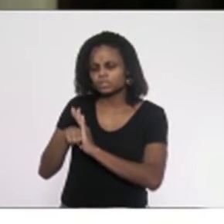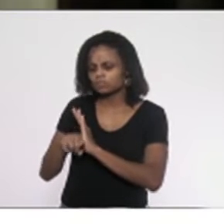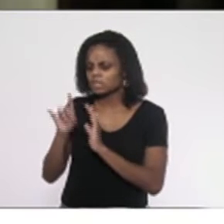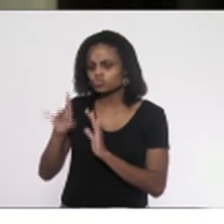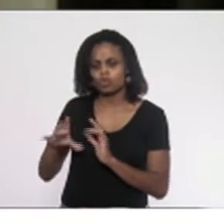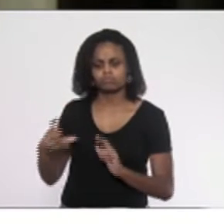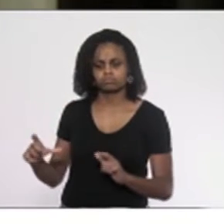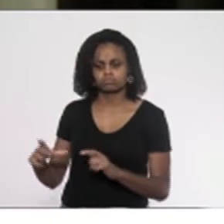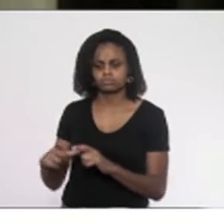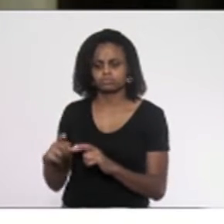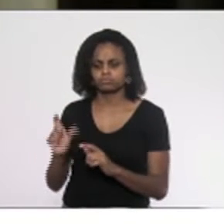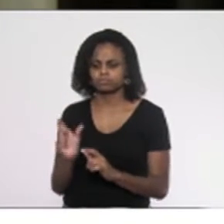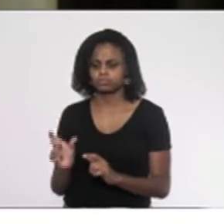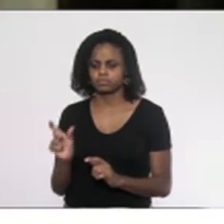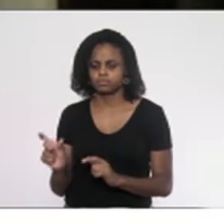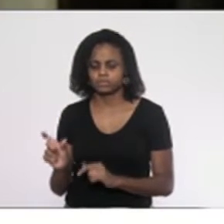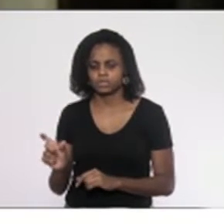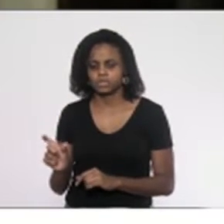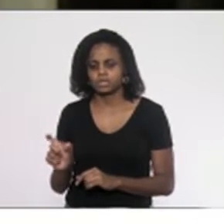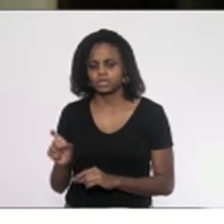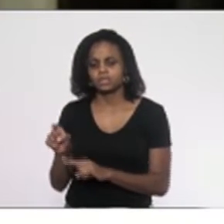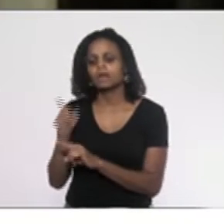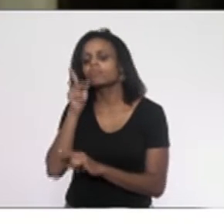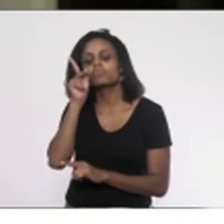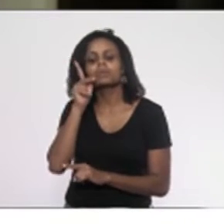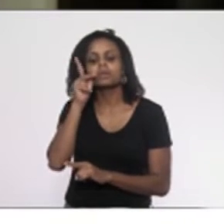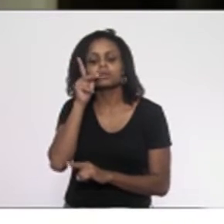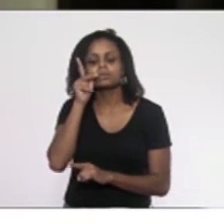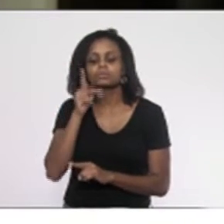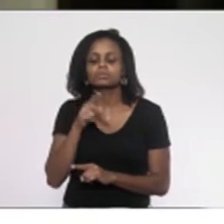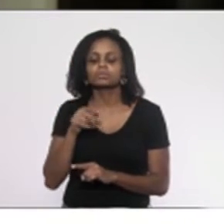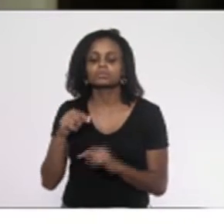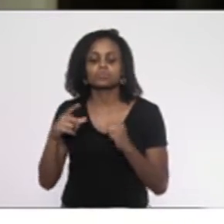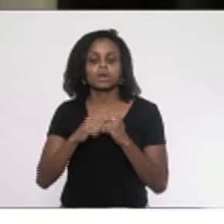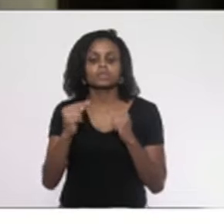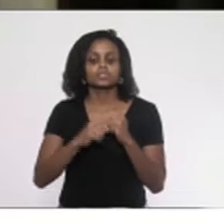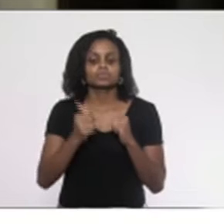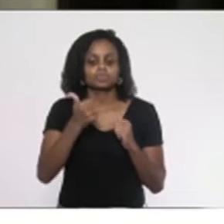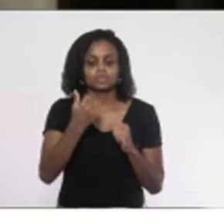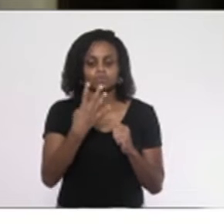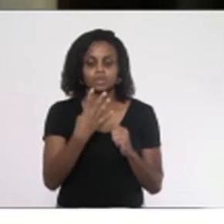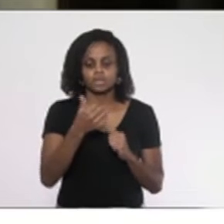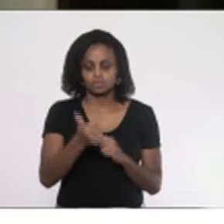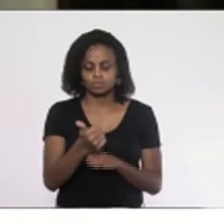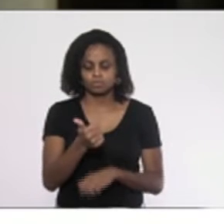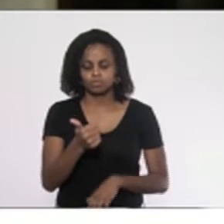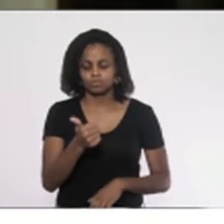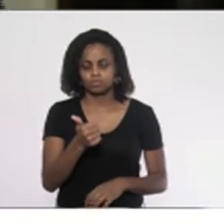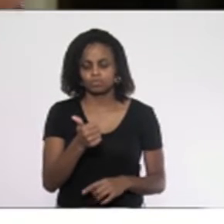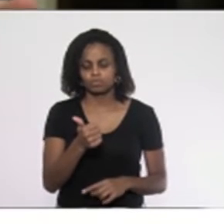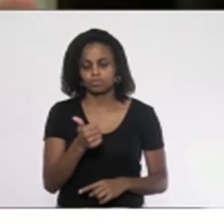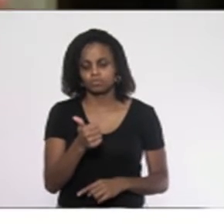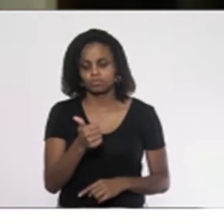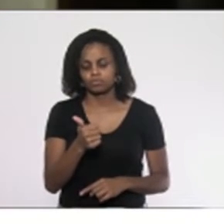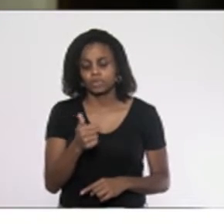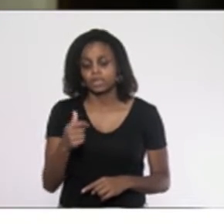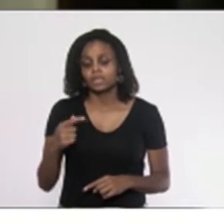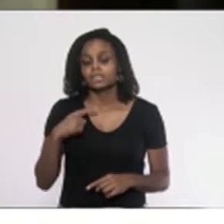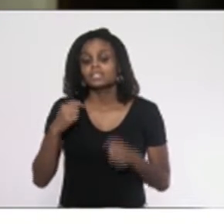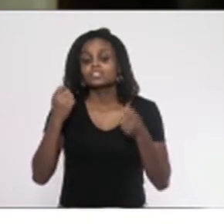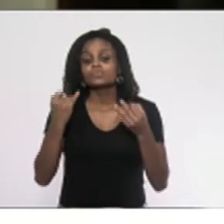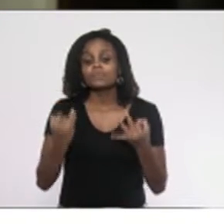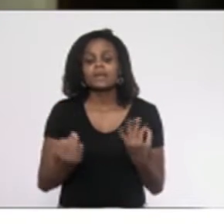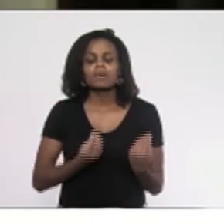isolada pelo plenário. E no artigo 141, diz como